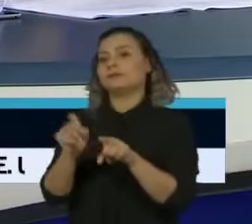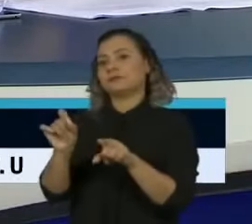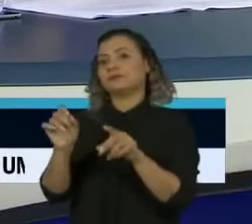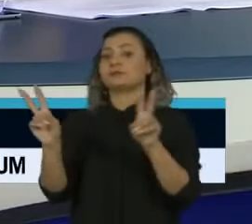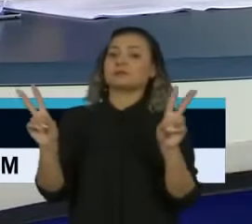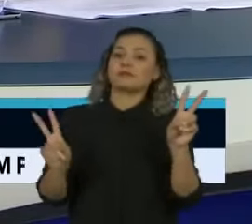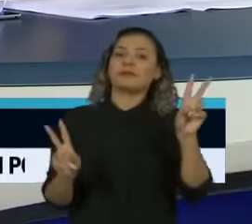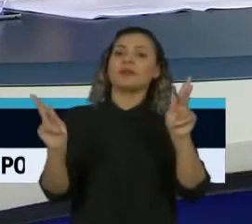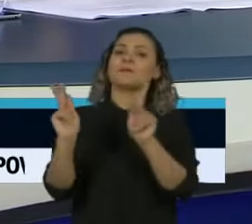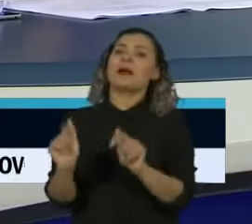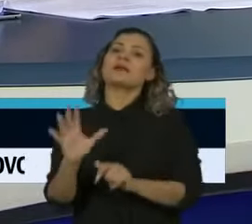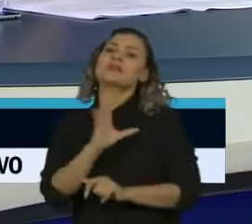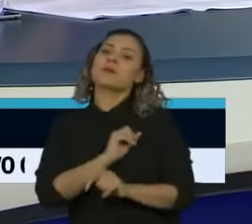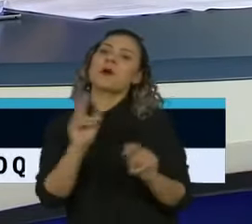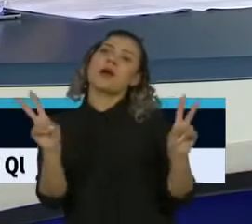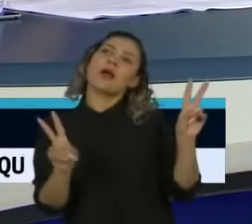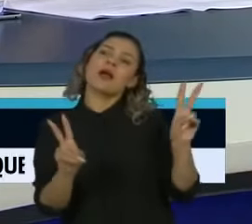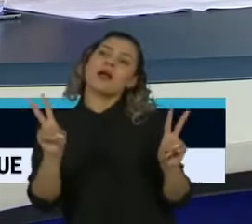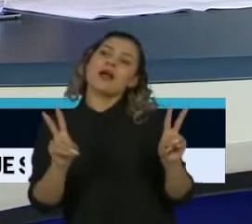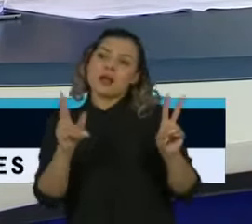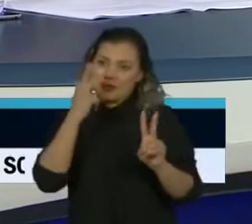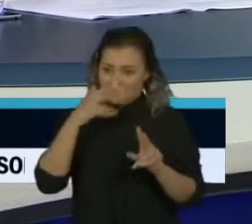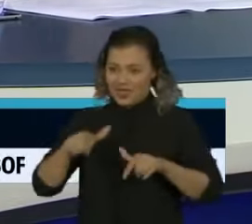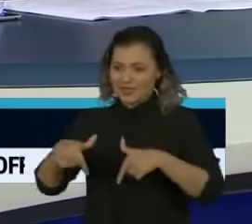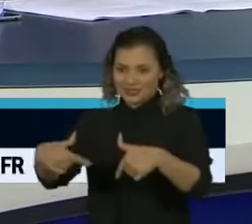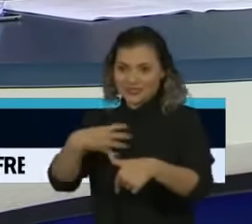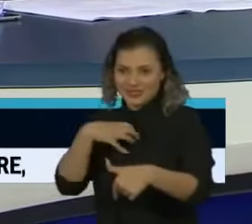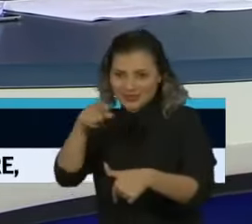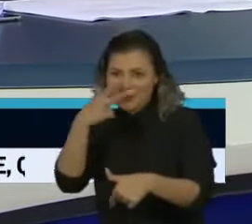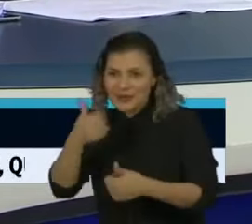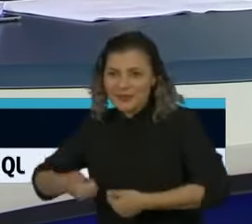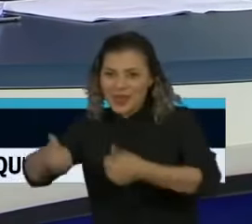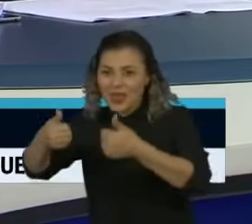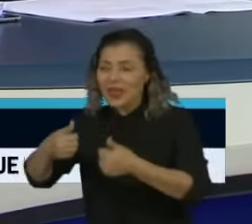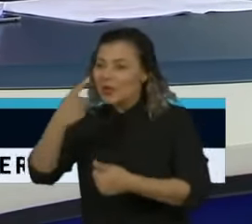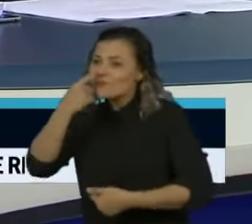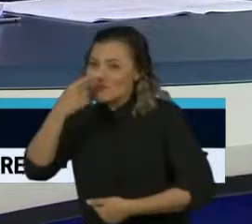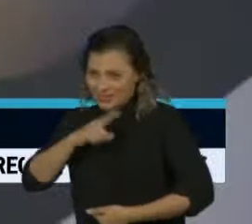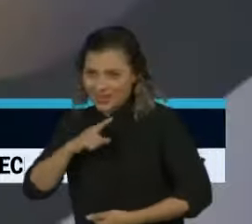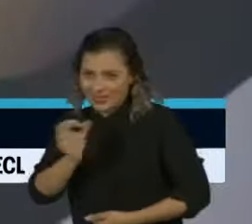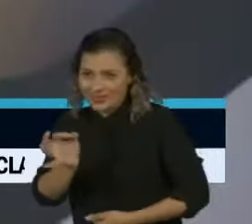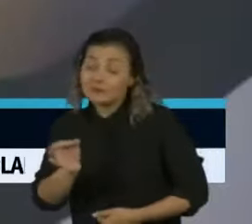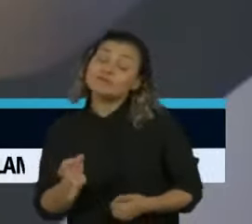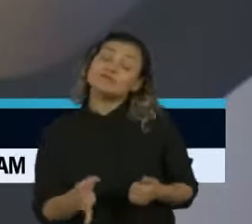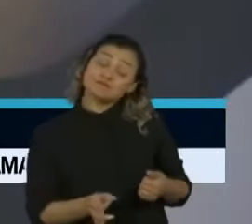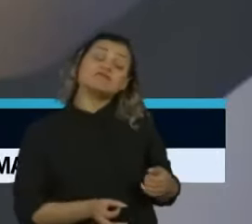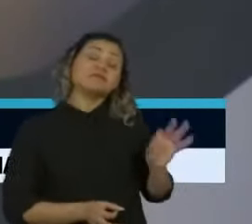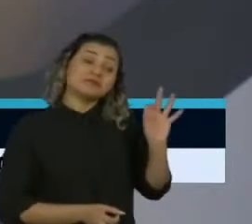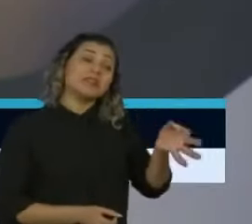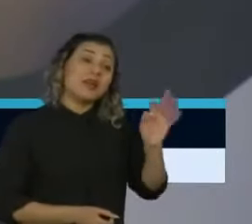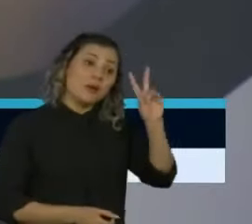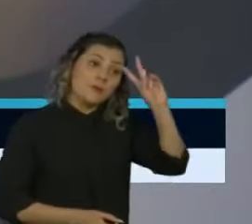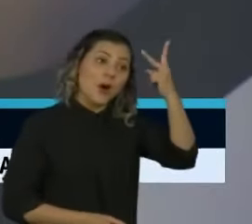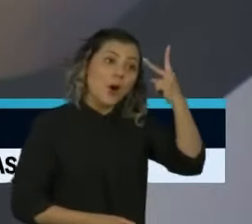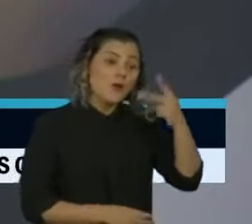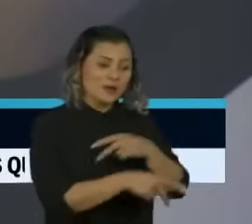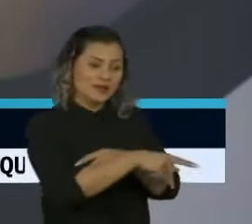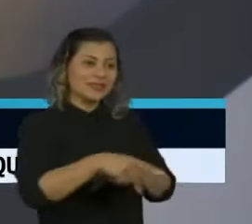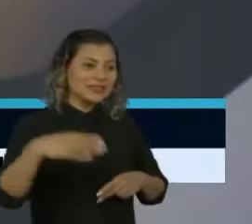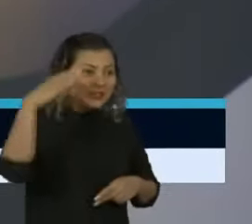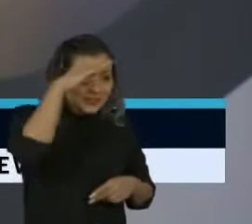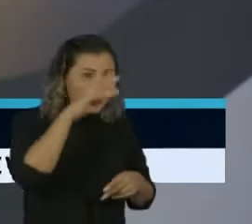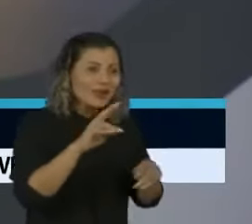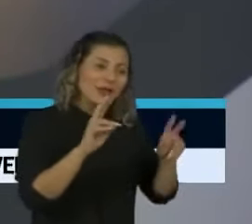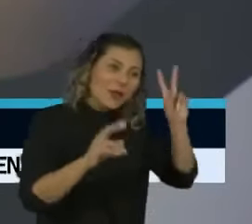e amor do presidente também está contribuindo para essa melhora. Certamente essa mudança de postura, né,